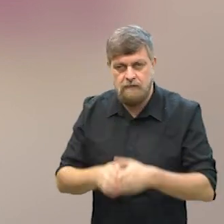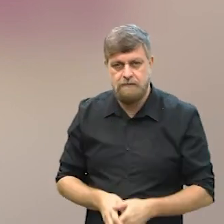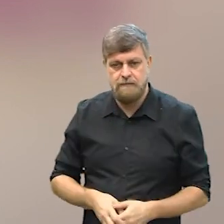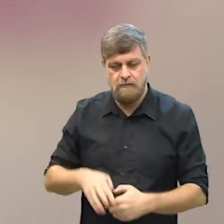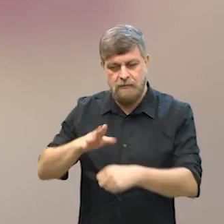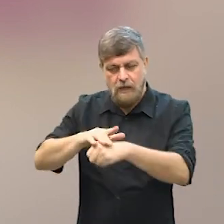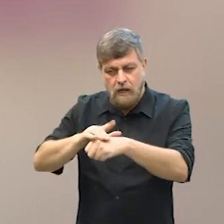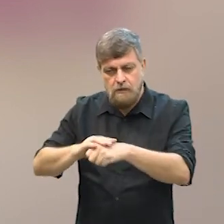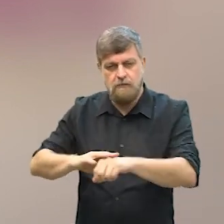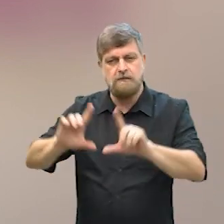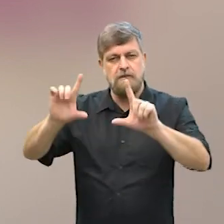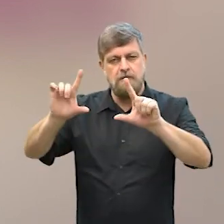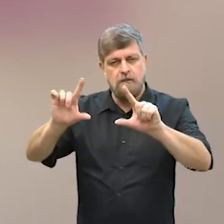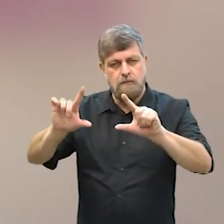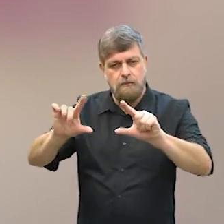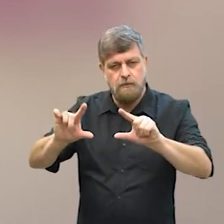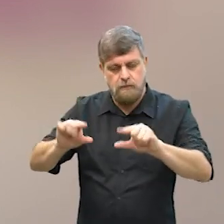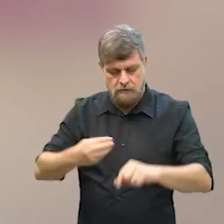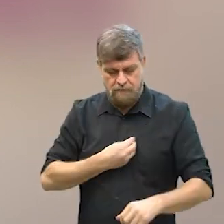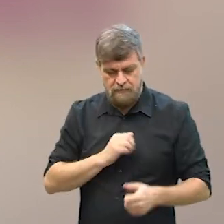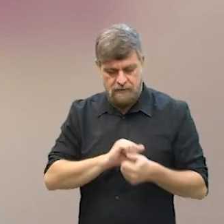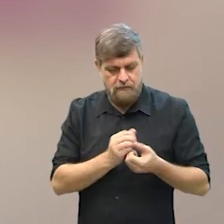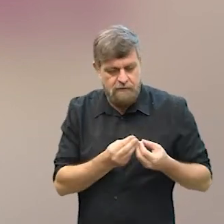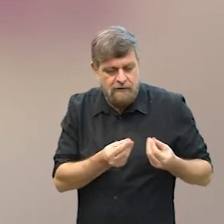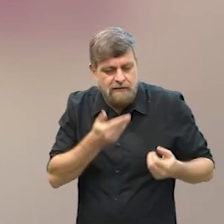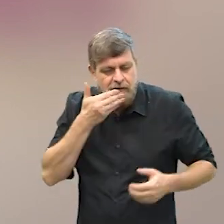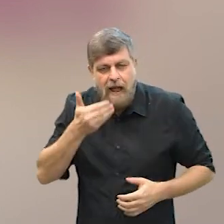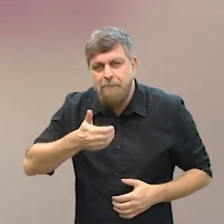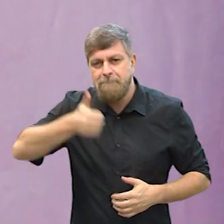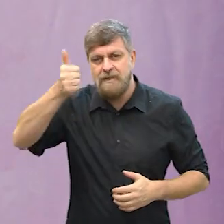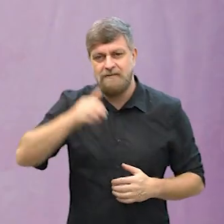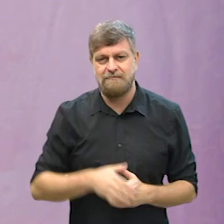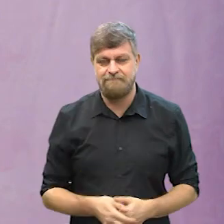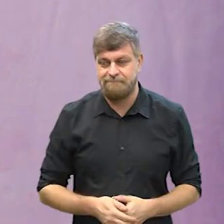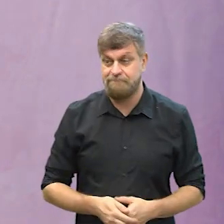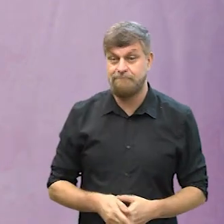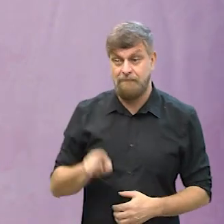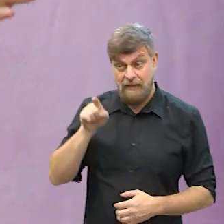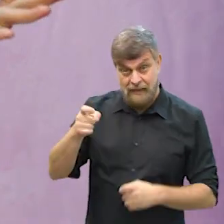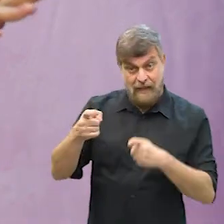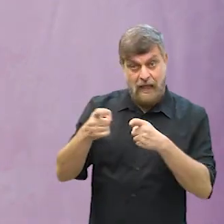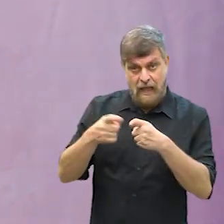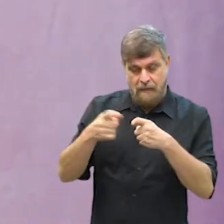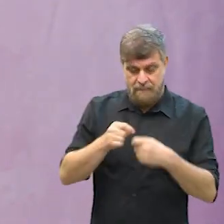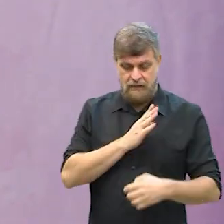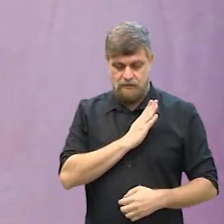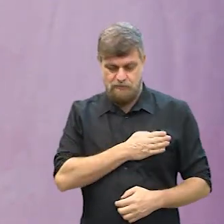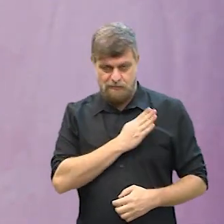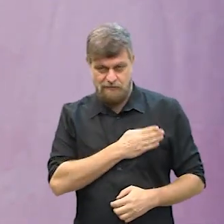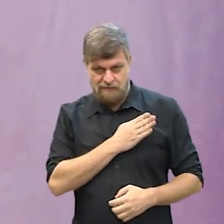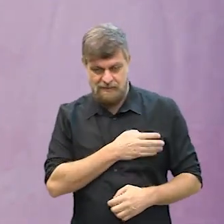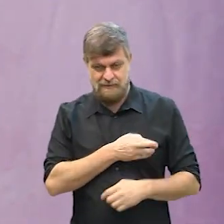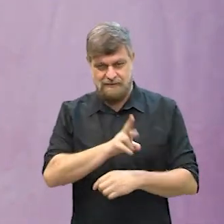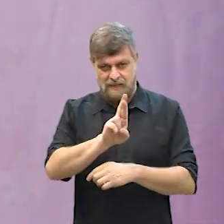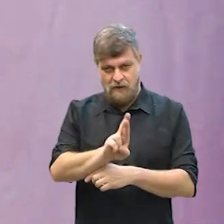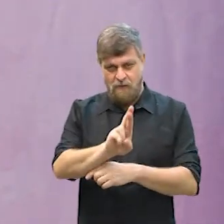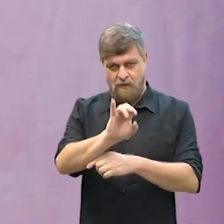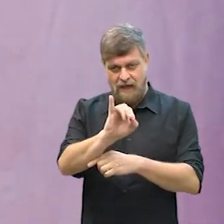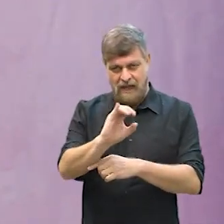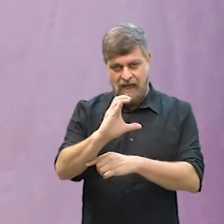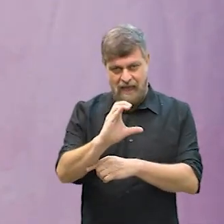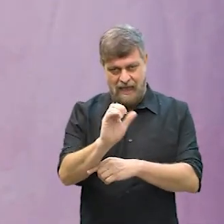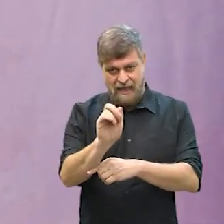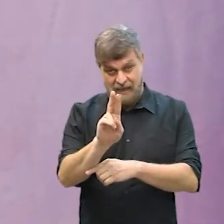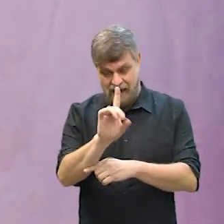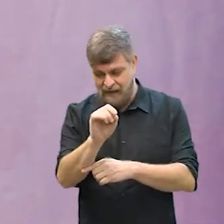específicos, minimizando aí os sintomas e melhorando a qualidade de vida. Dr. Ricardo Pavanello, ele é cardiologista, esclareceu aí